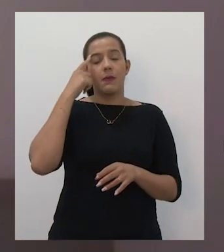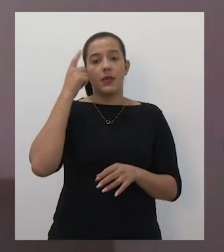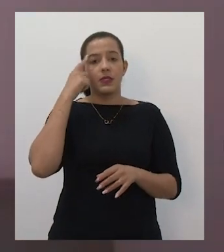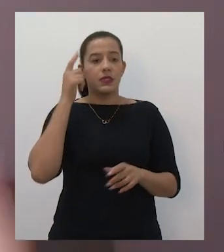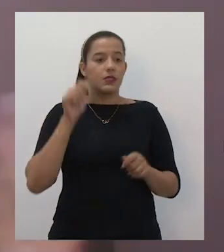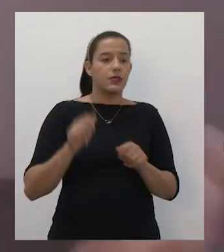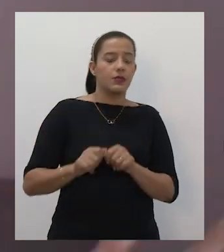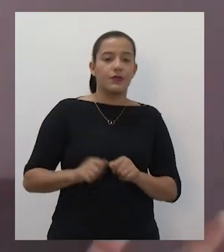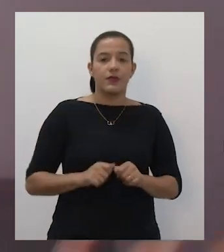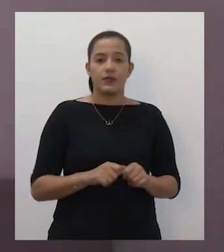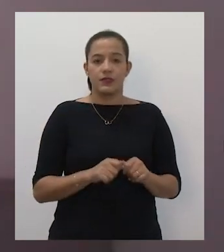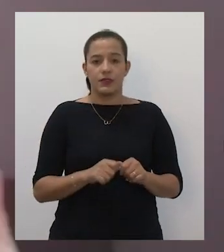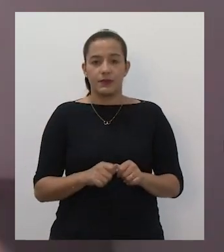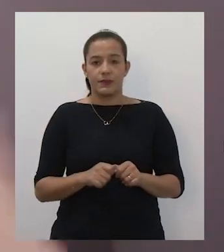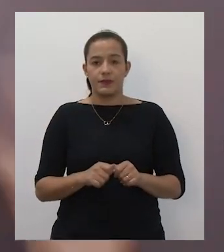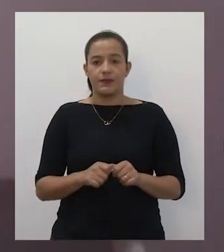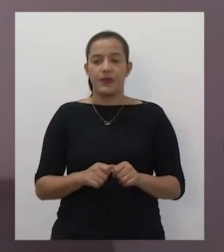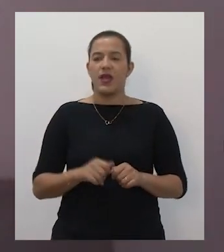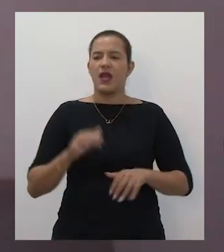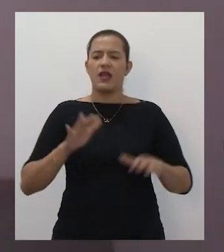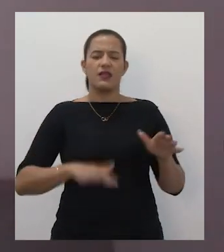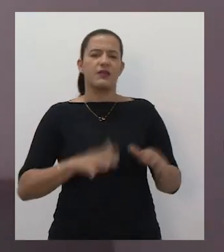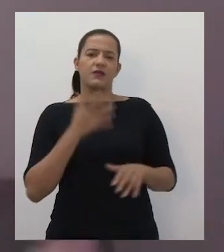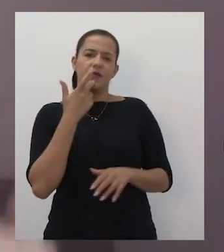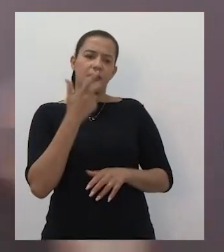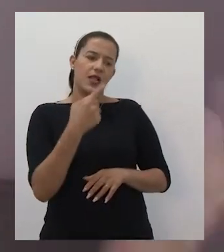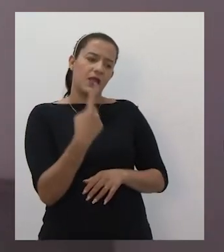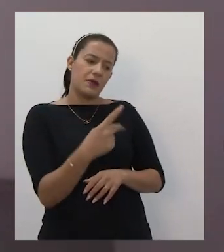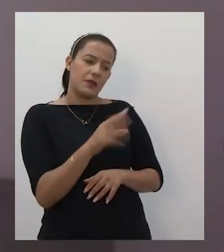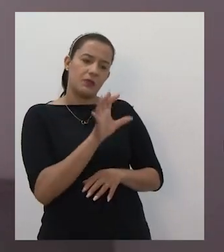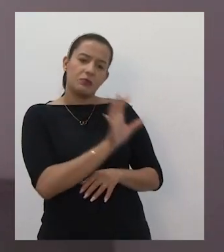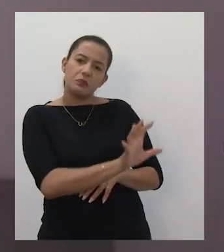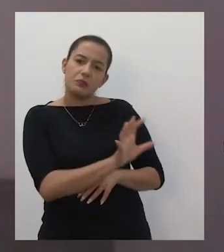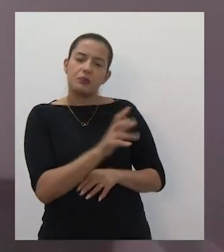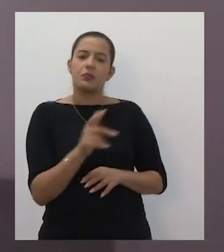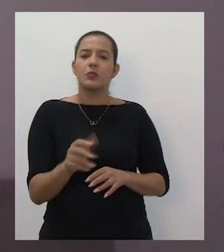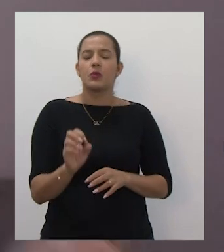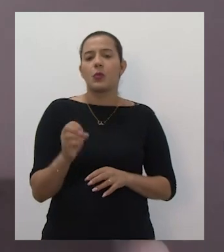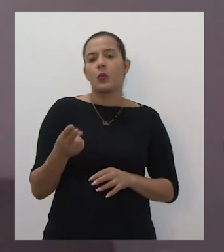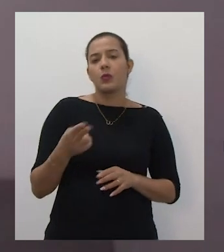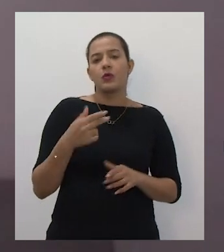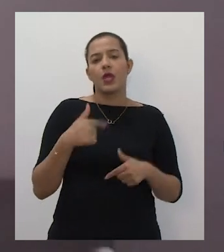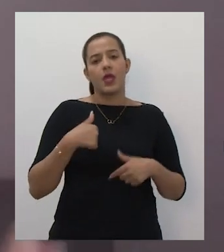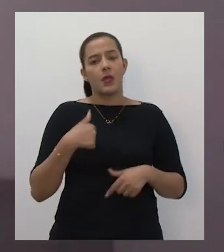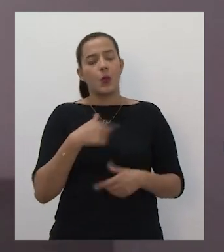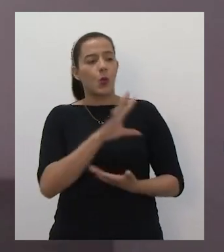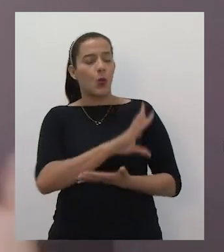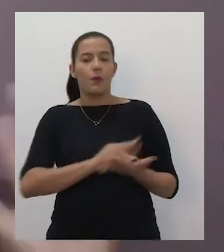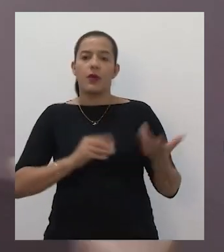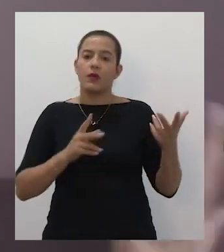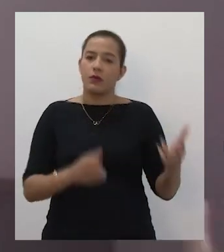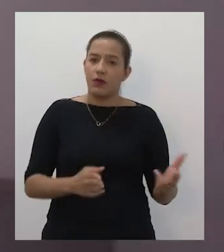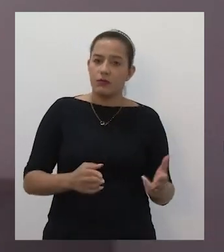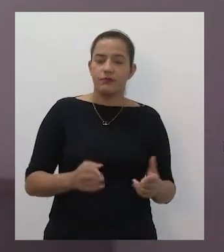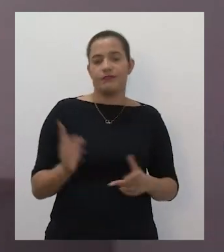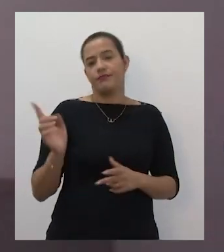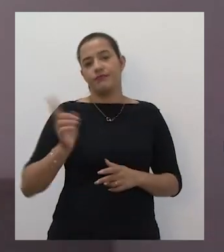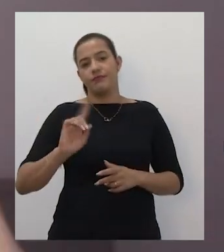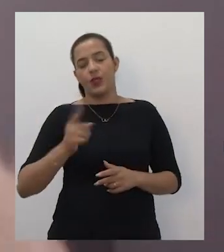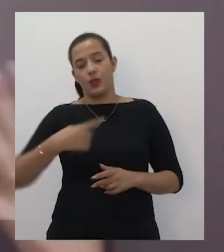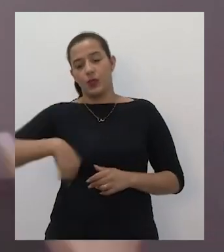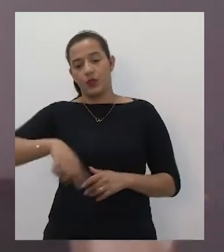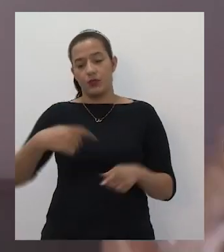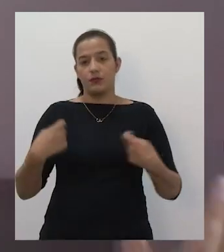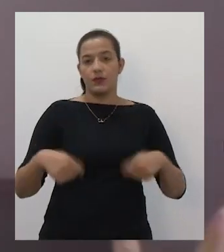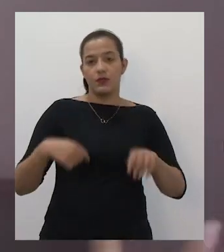fazer pedagógico. A pessoa faz desse jeito, meu colega, o meu par, então eu tenho que fazer exatamente isso. Não, a gente tem que analisar, a